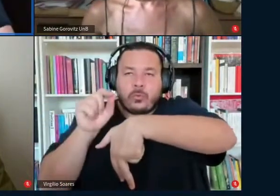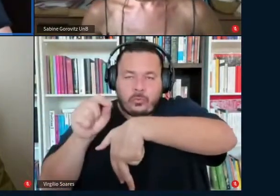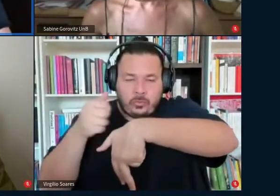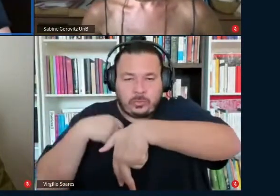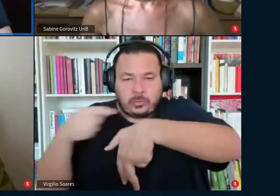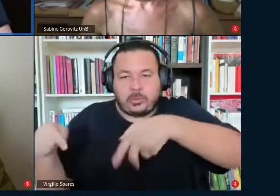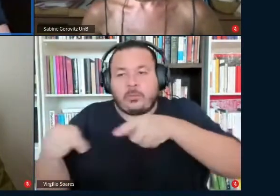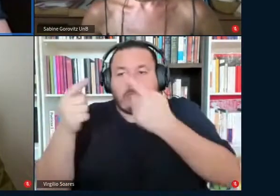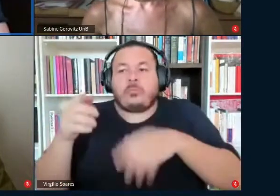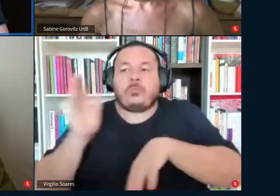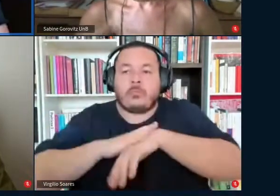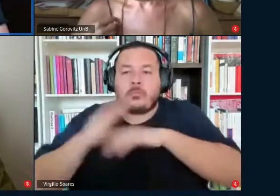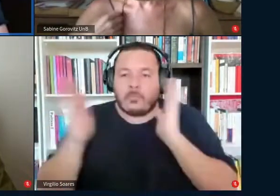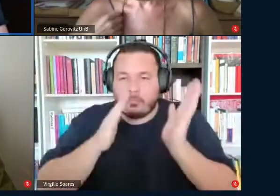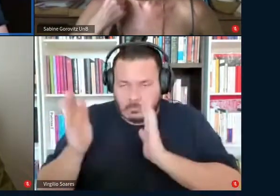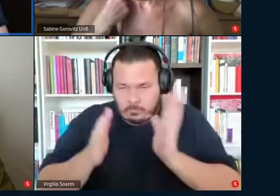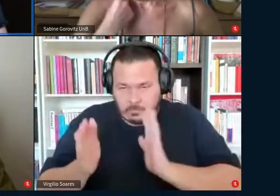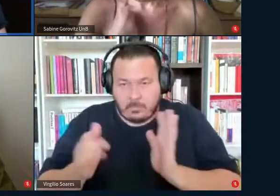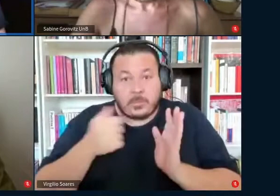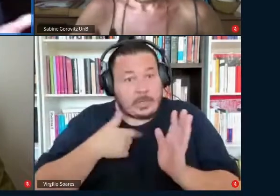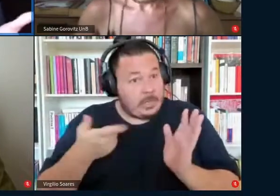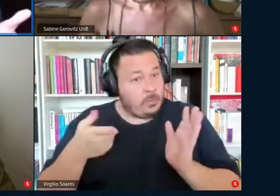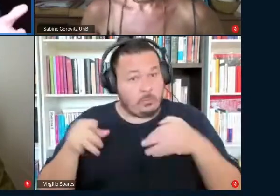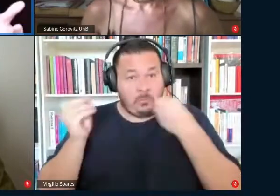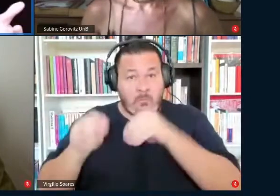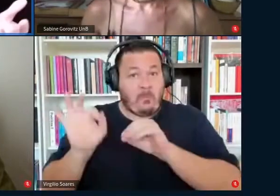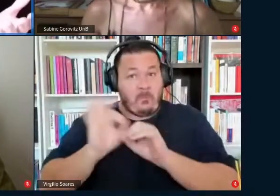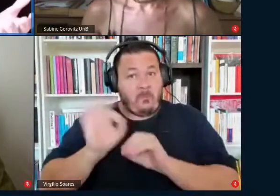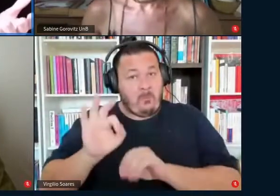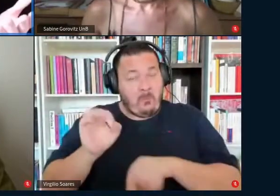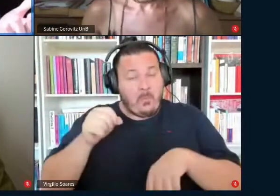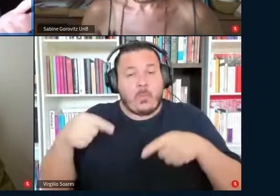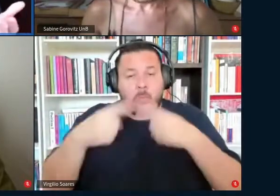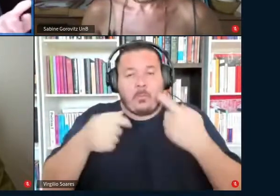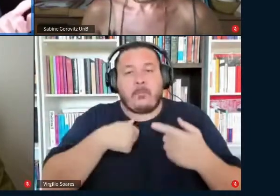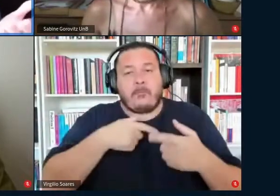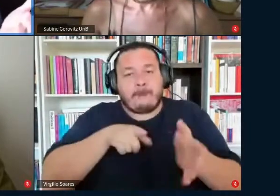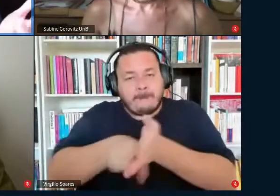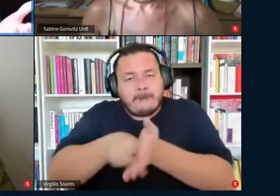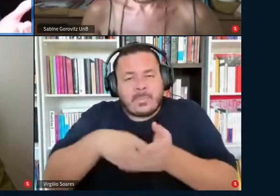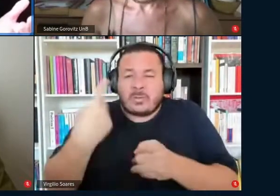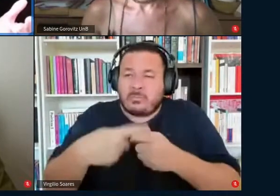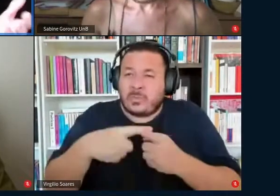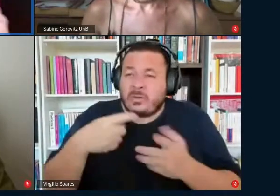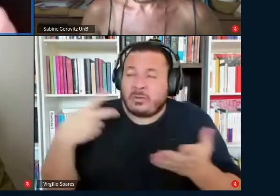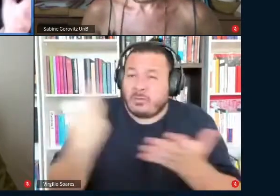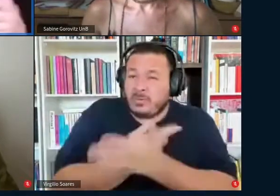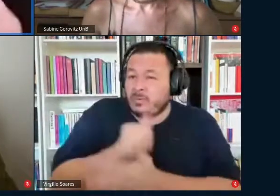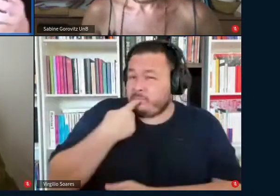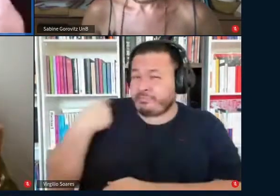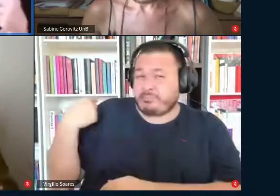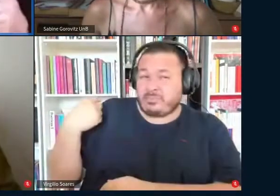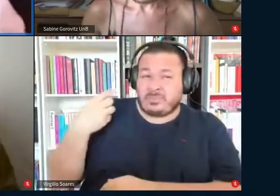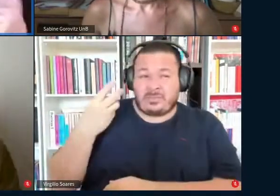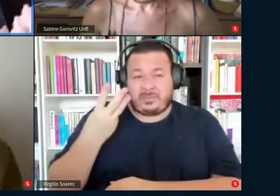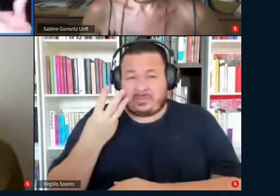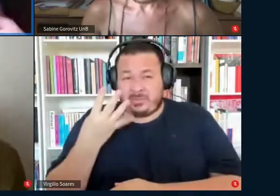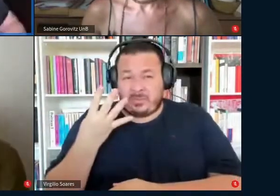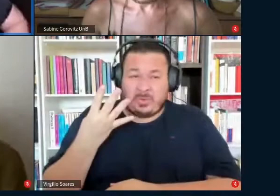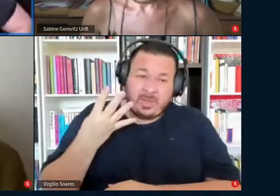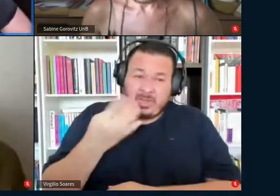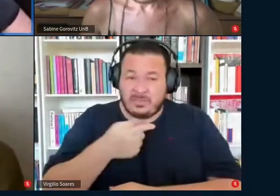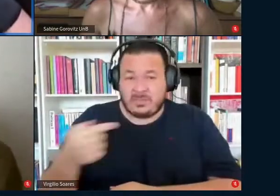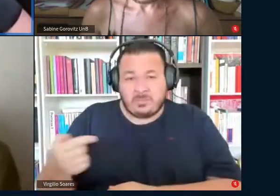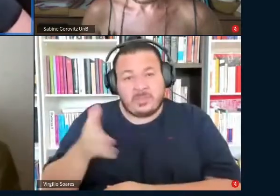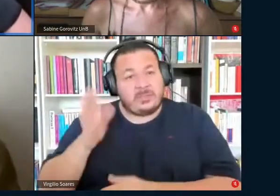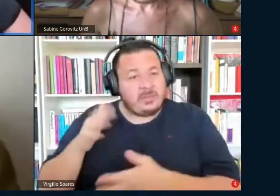sessão. Né? Isso eu também não trouxe para dentro da pesquisa porque começou há o quê? 3, 4 semanas. Então, já